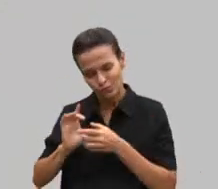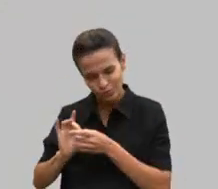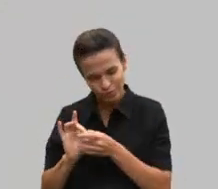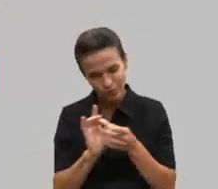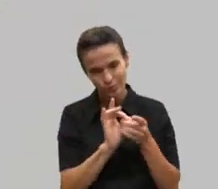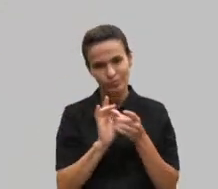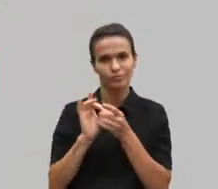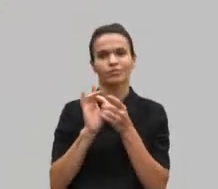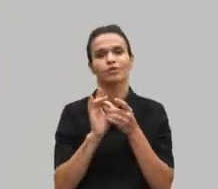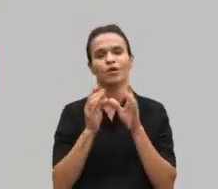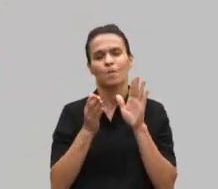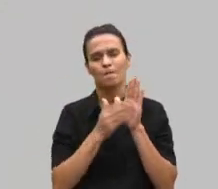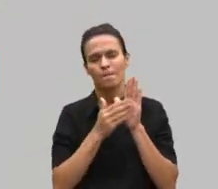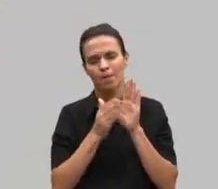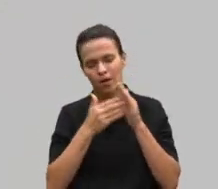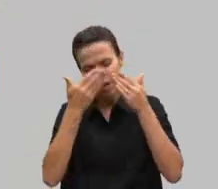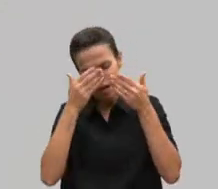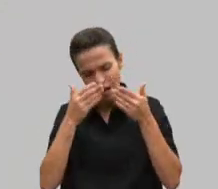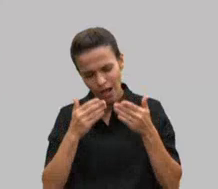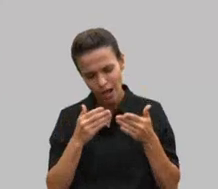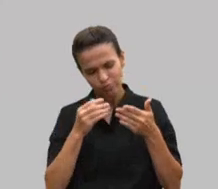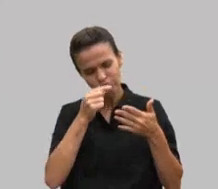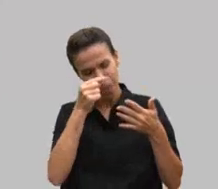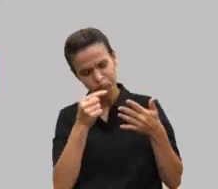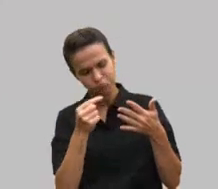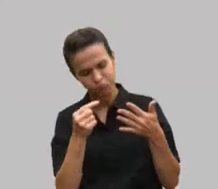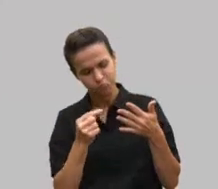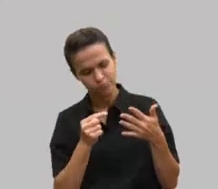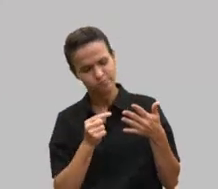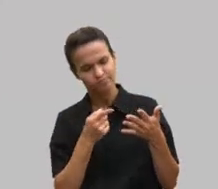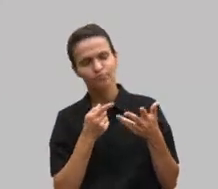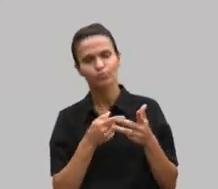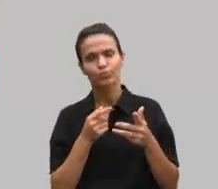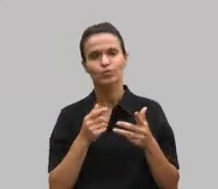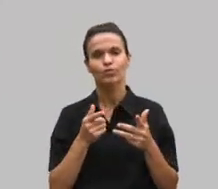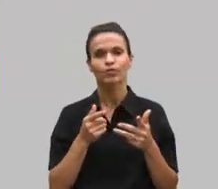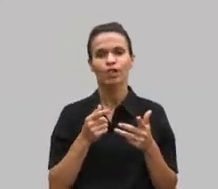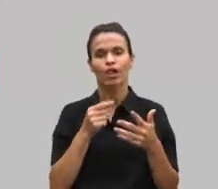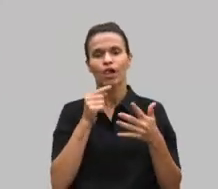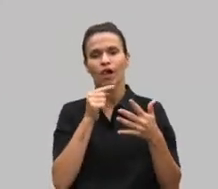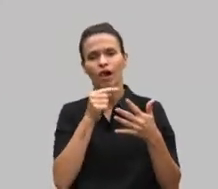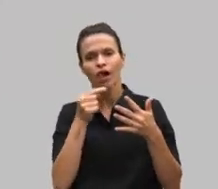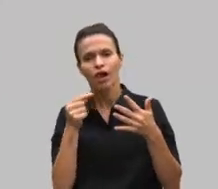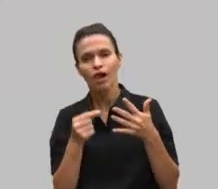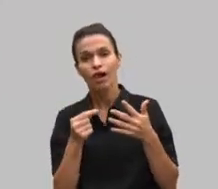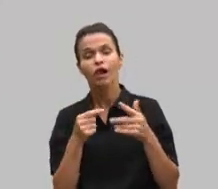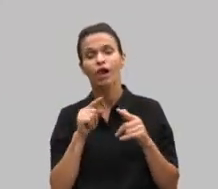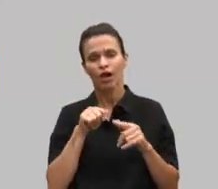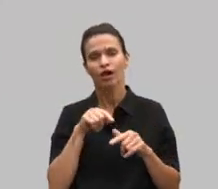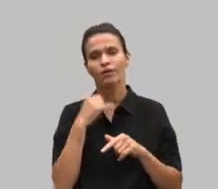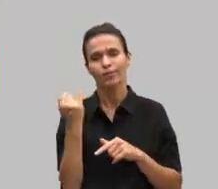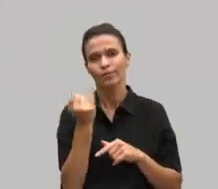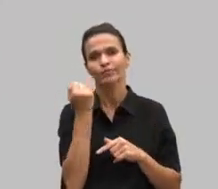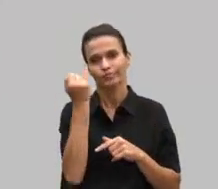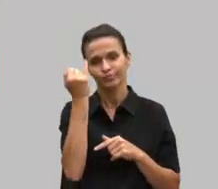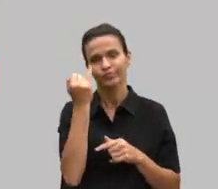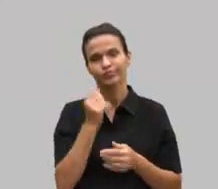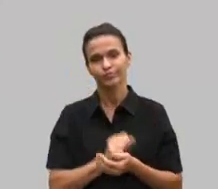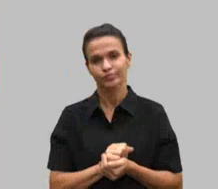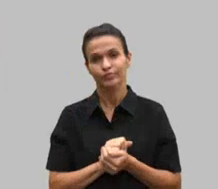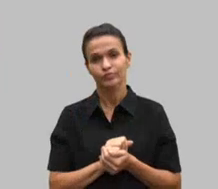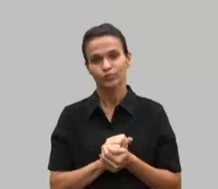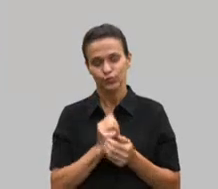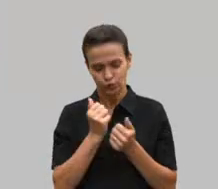propostas analisadas uma uma né e dá dedo e isso foi muito importante o